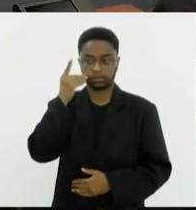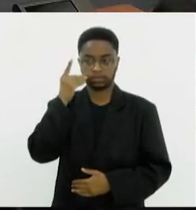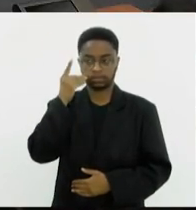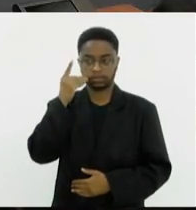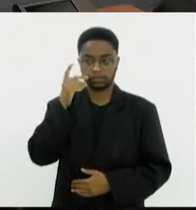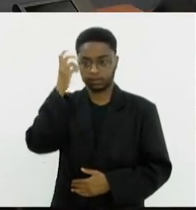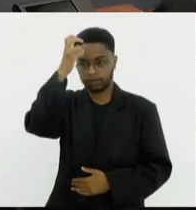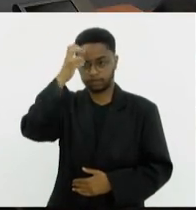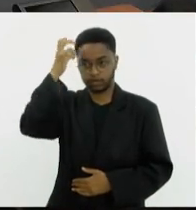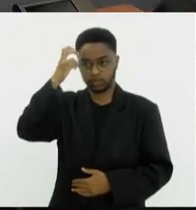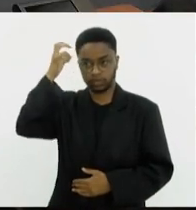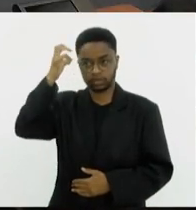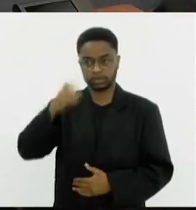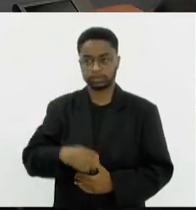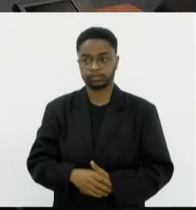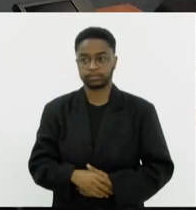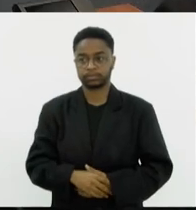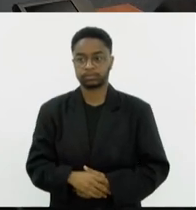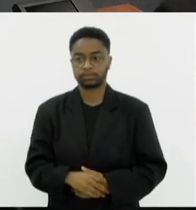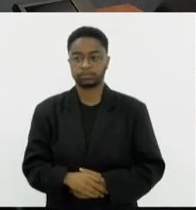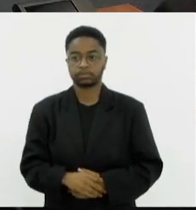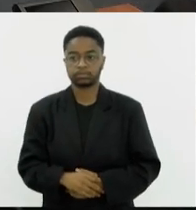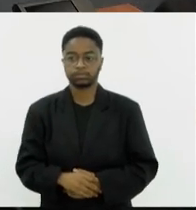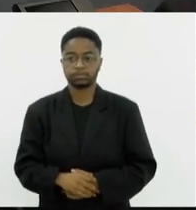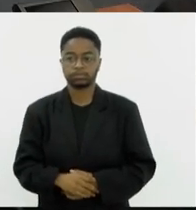Deputada Verônica Lima.